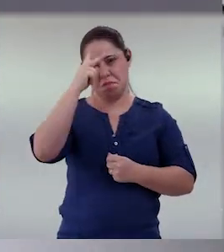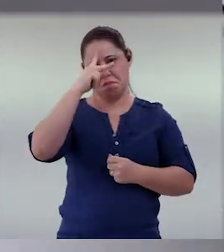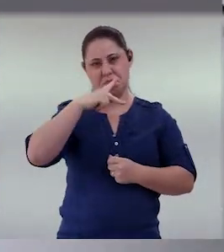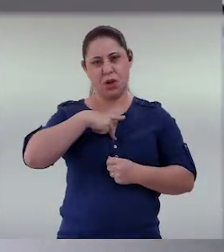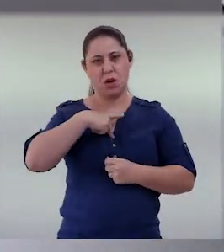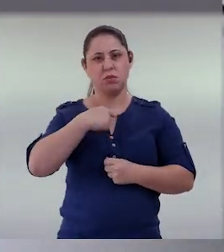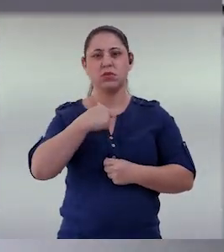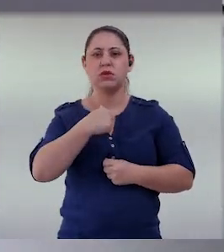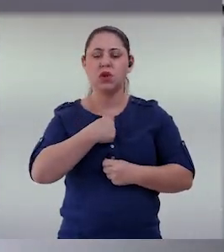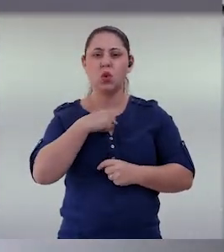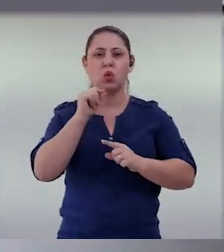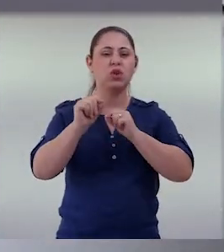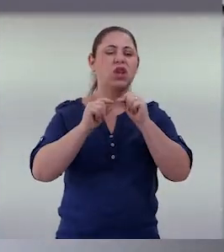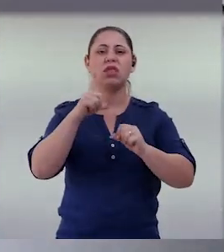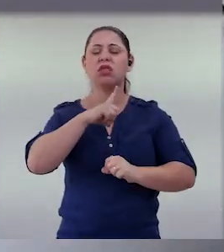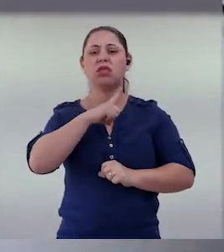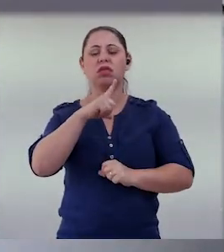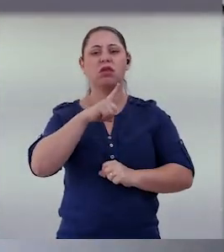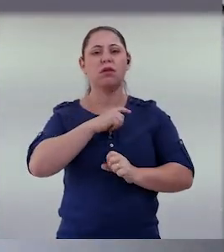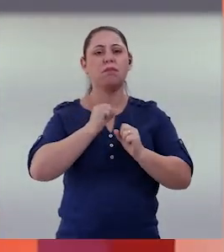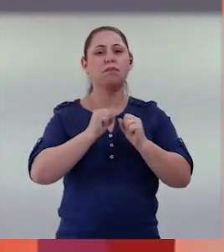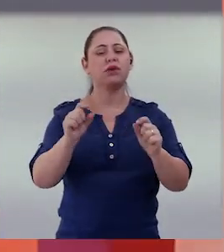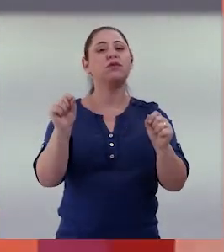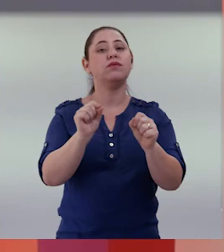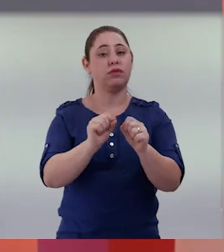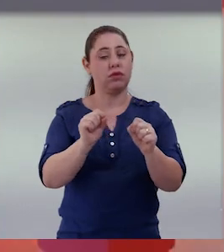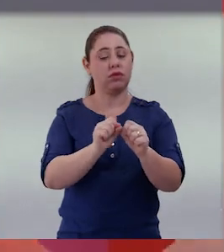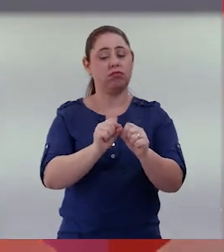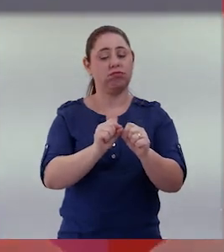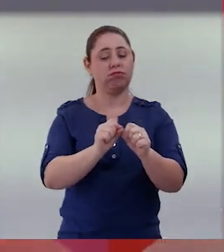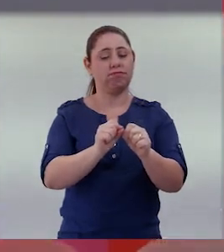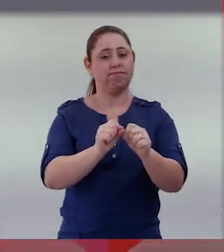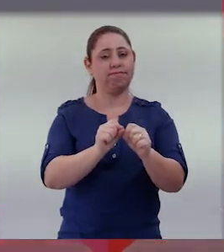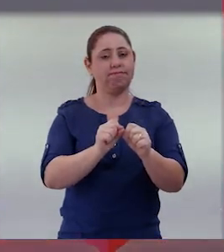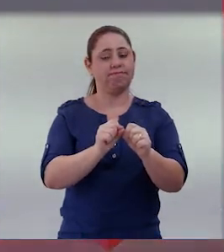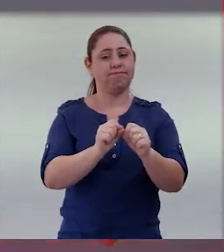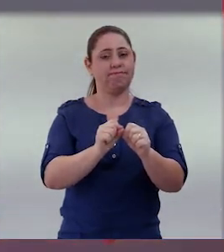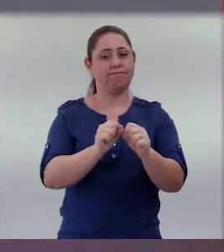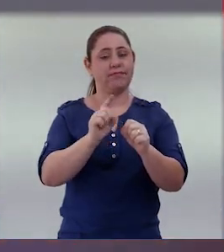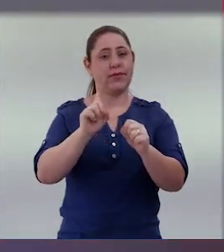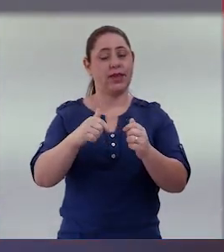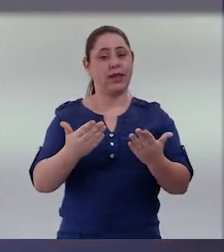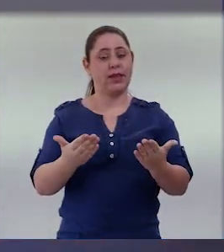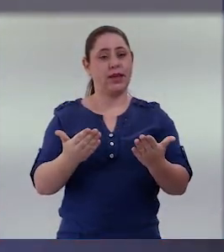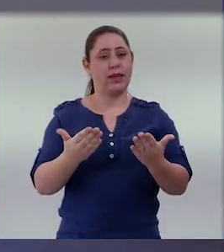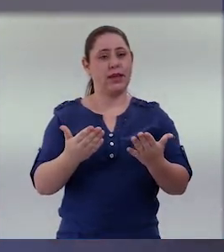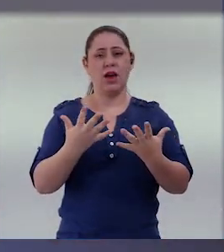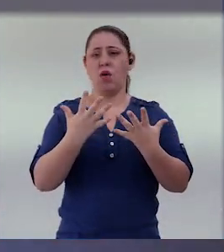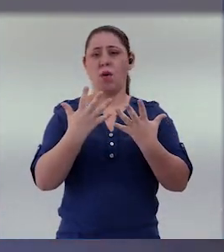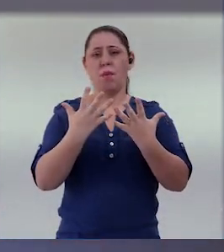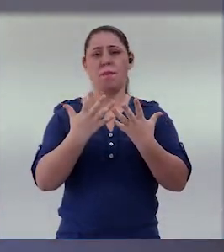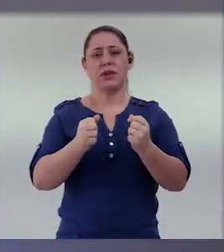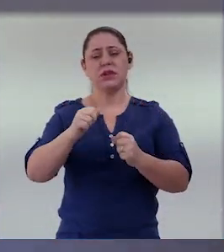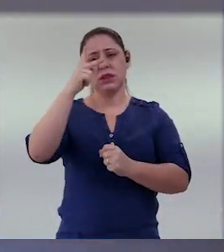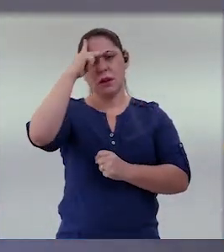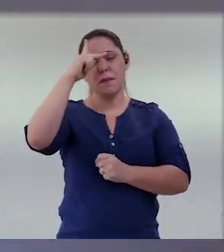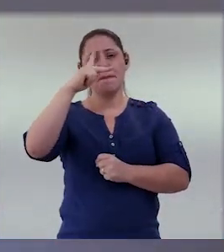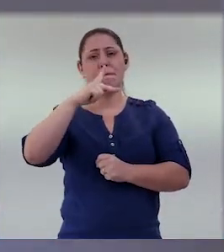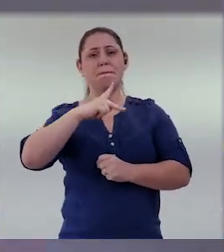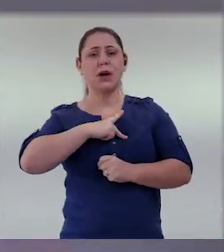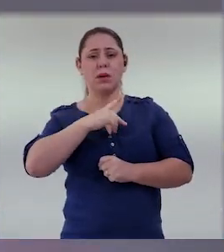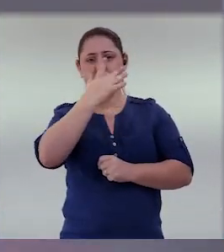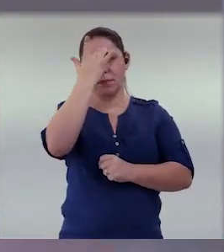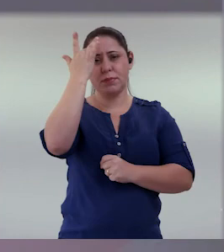aceitação de quem eu sou, do que eu tenho, do que eu posso fazer, né?